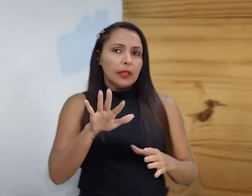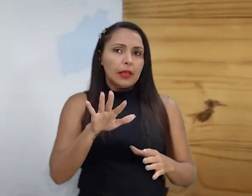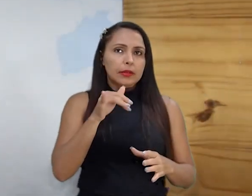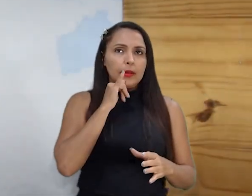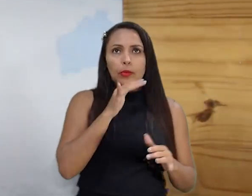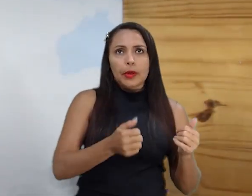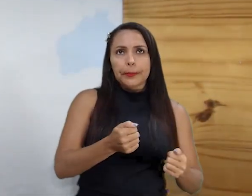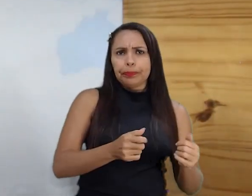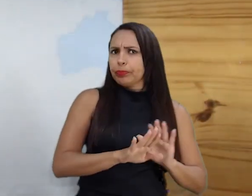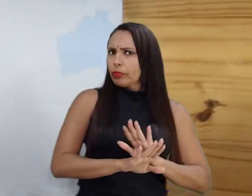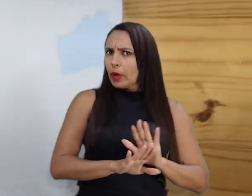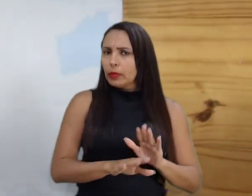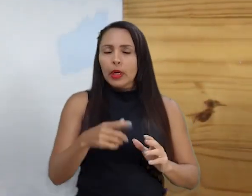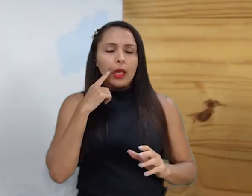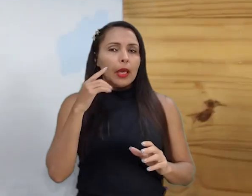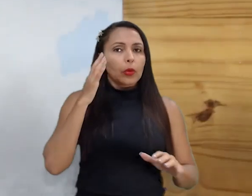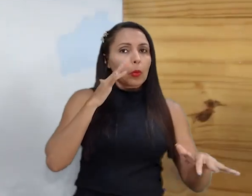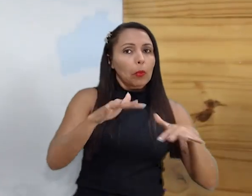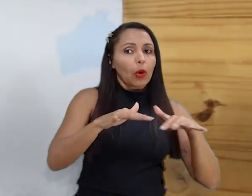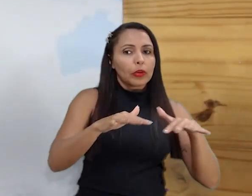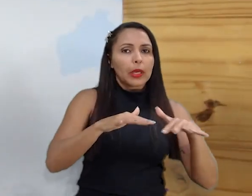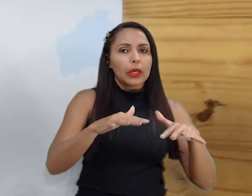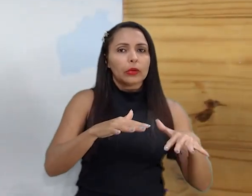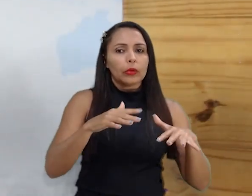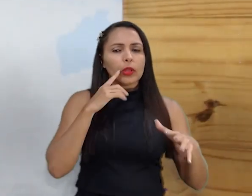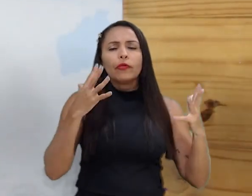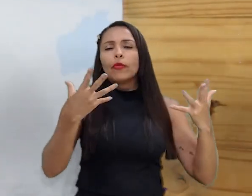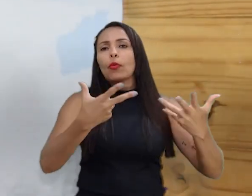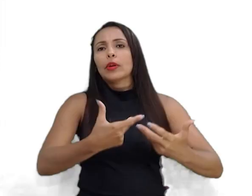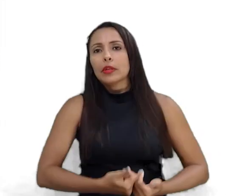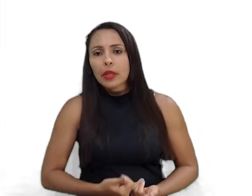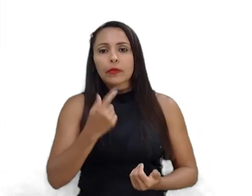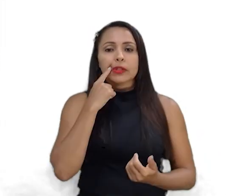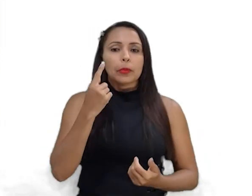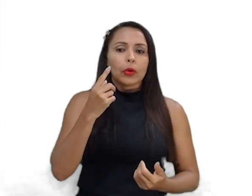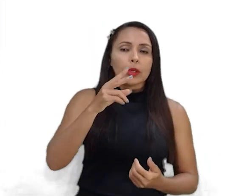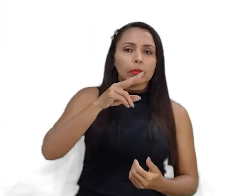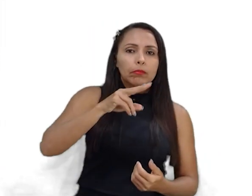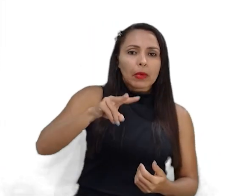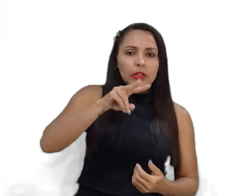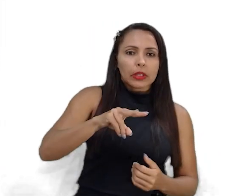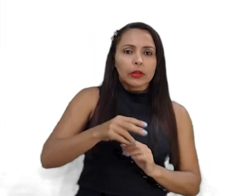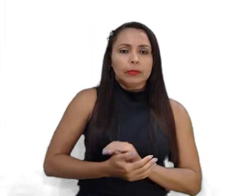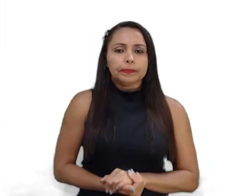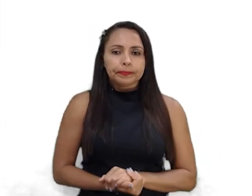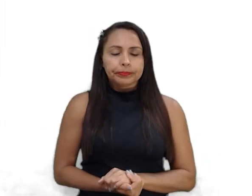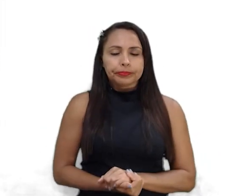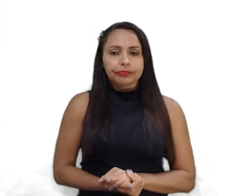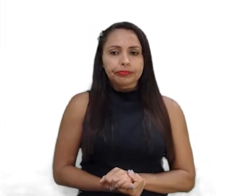era bem assim. Era a ideia de movimento e de fluidez, como vocês podem observar nessas imagens.